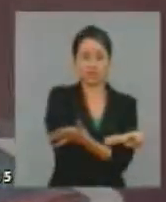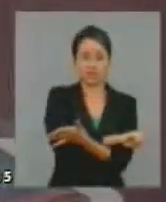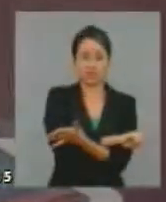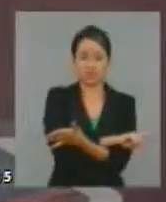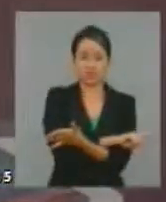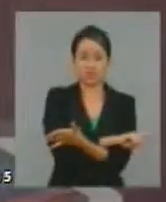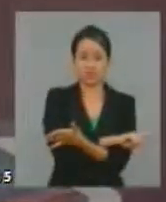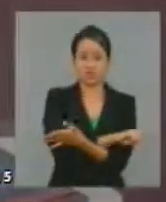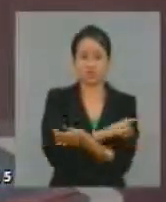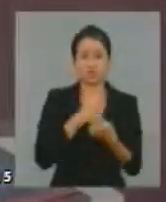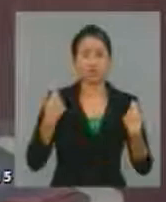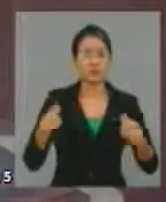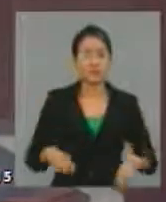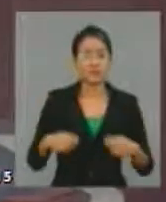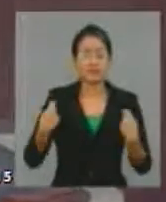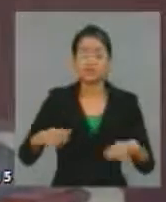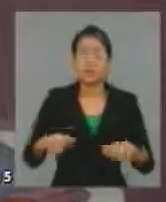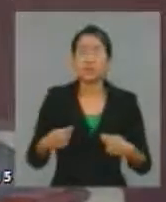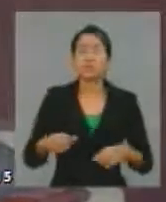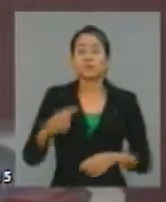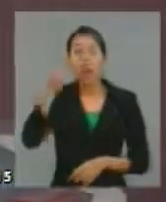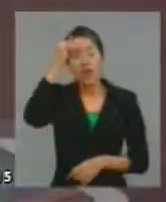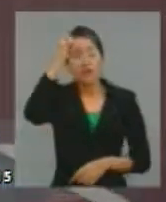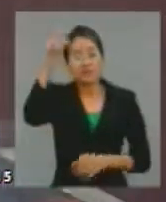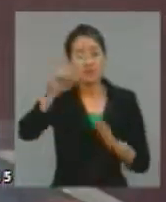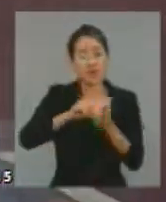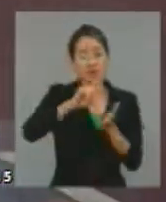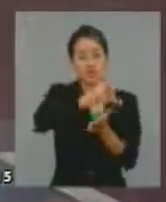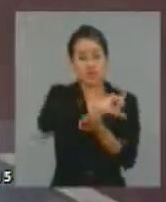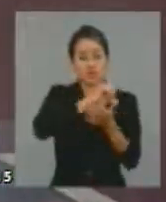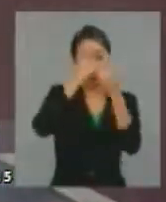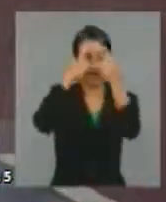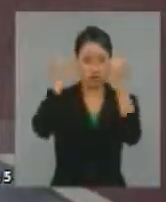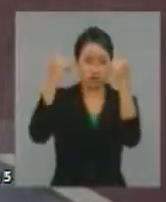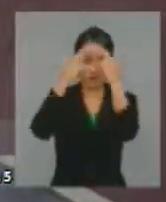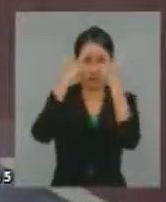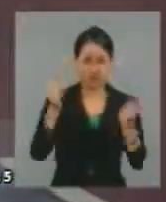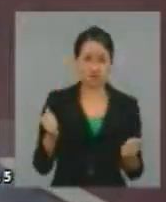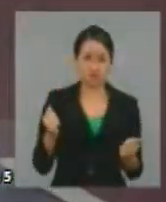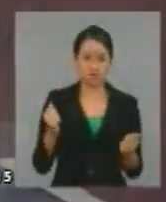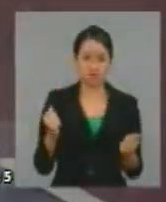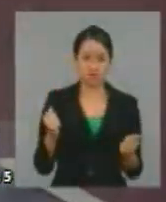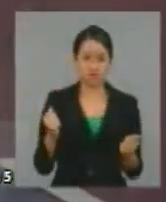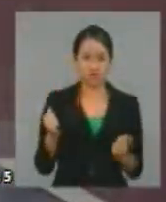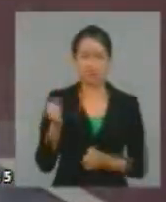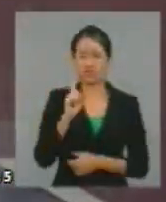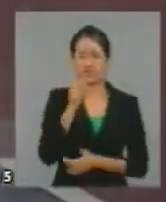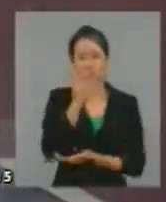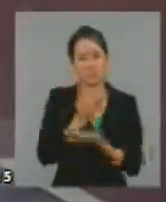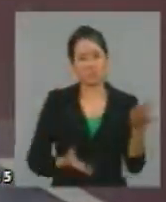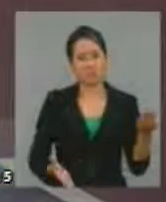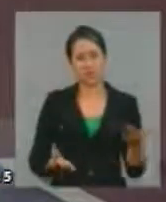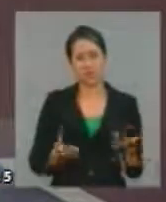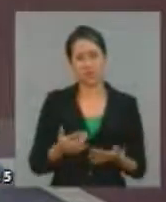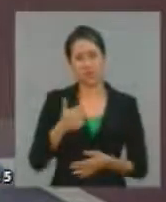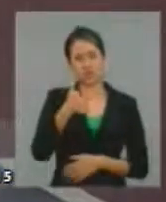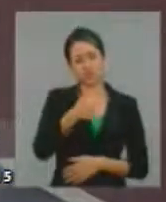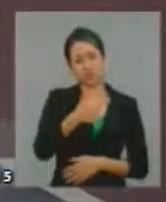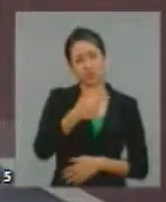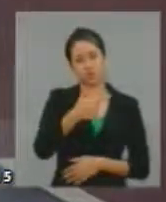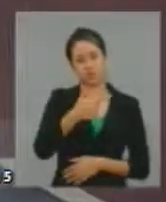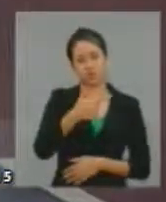mas a grandeza do indicador é que ele projeta 3 anos futuros, para que a gente não perca esses